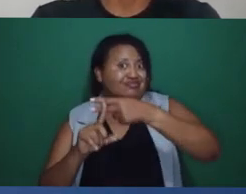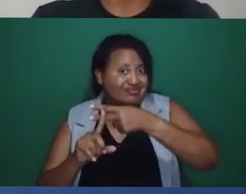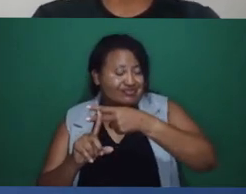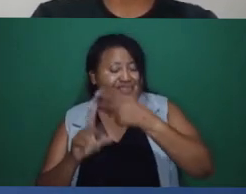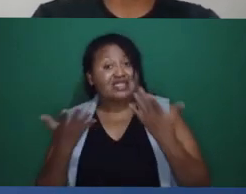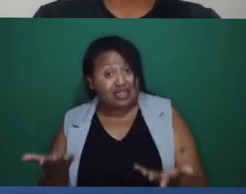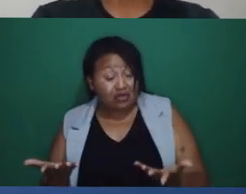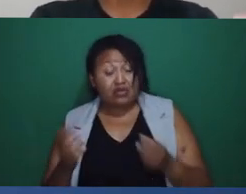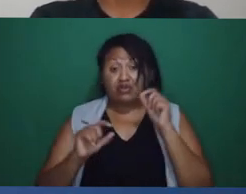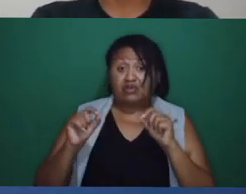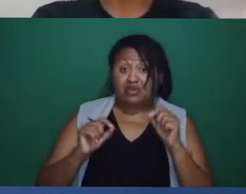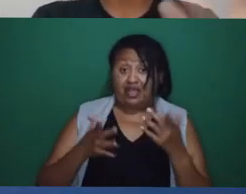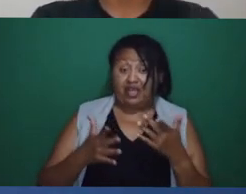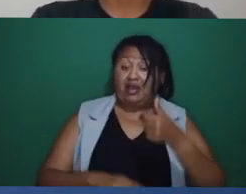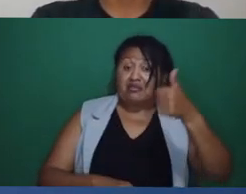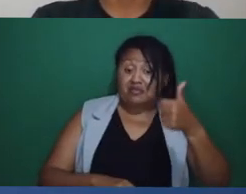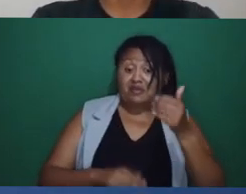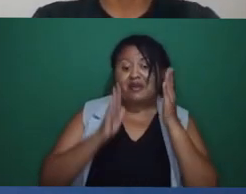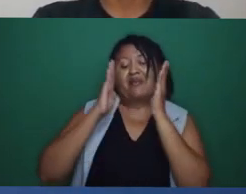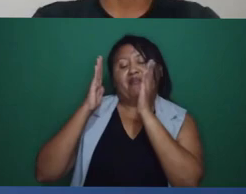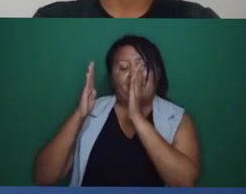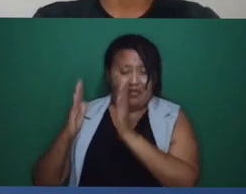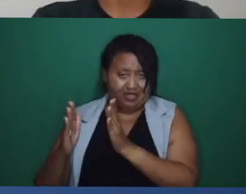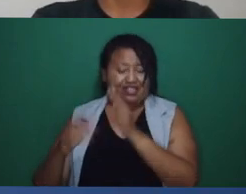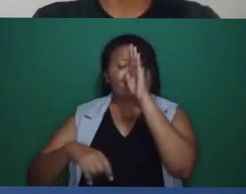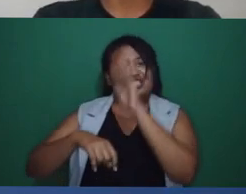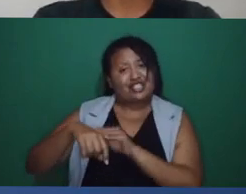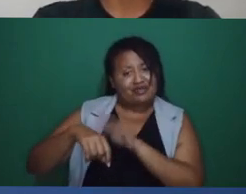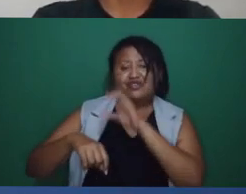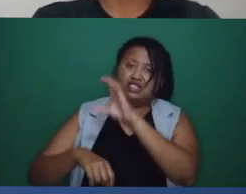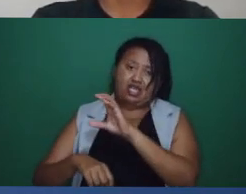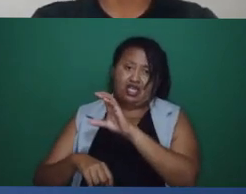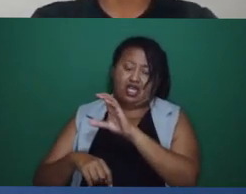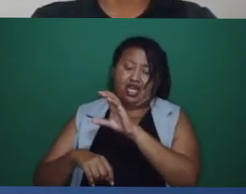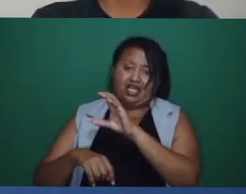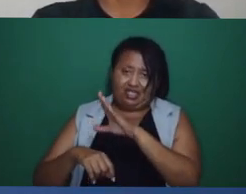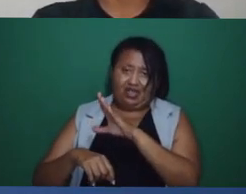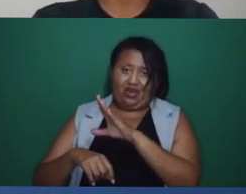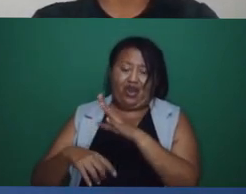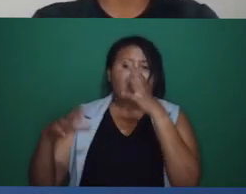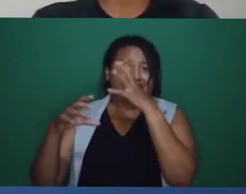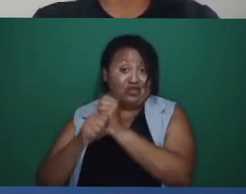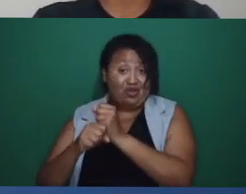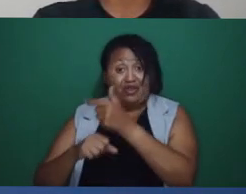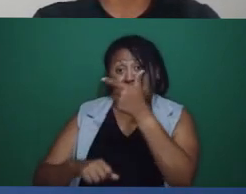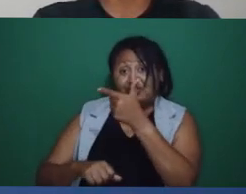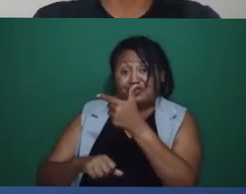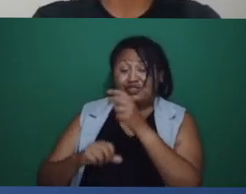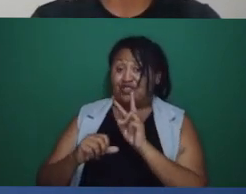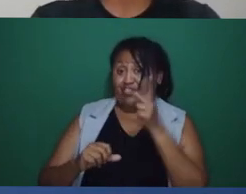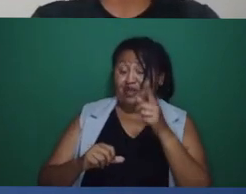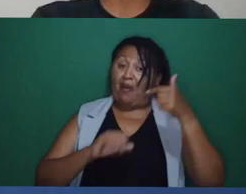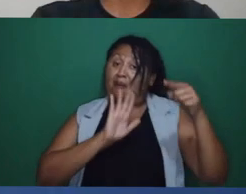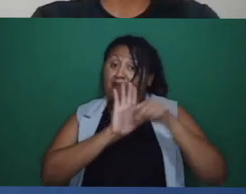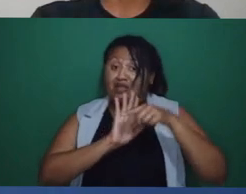então o primeiro a primeira parte da conta que a gente chamou e foi de ser é a conta entre esses dois valores ou seja menos 15